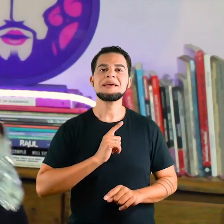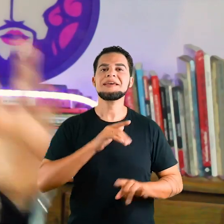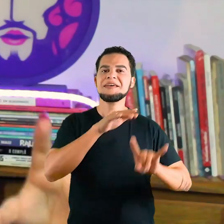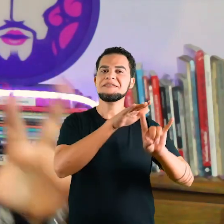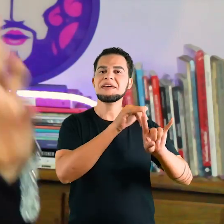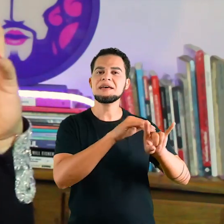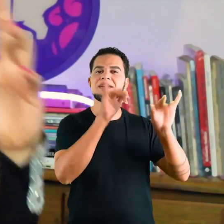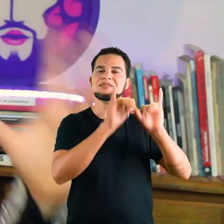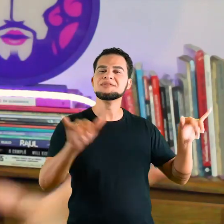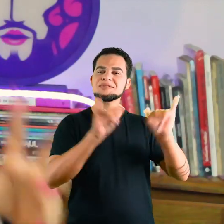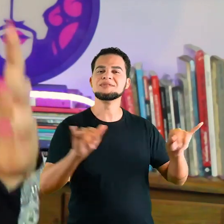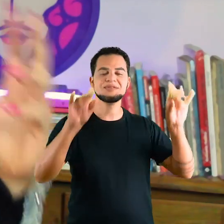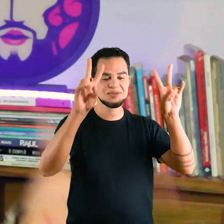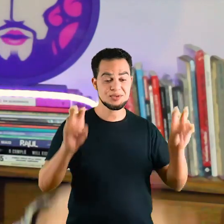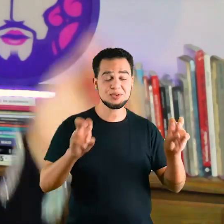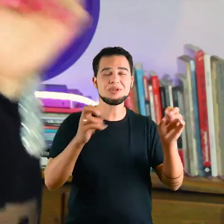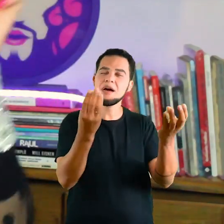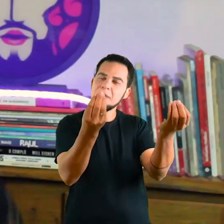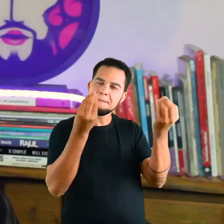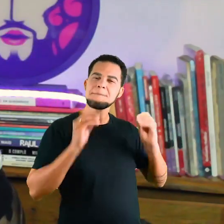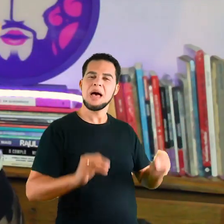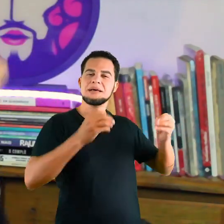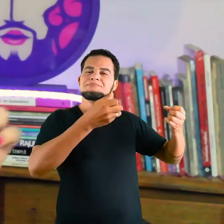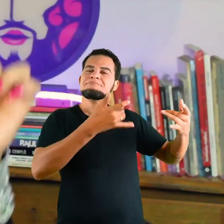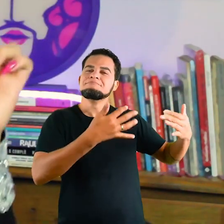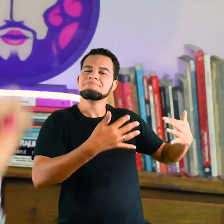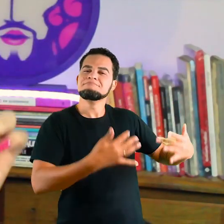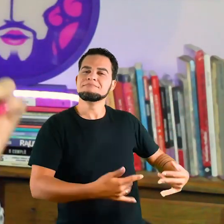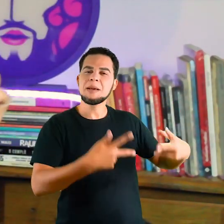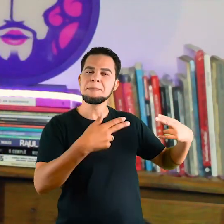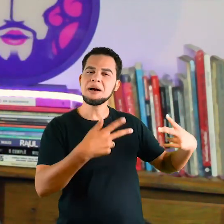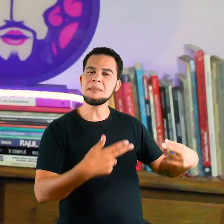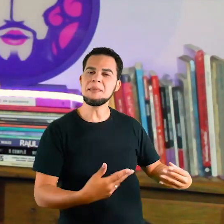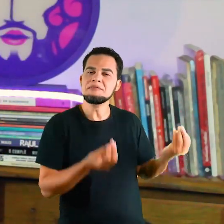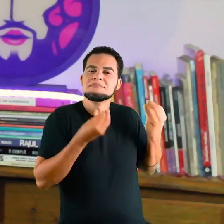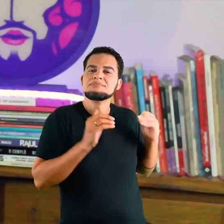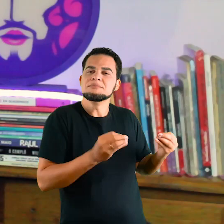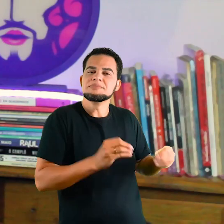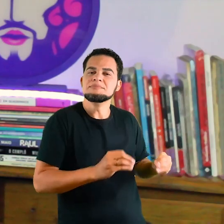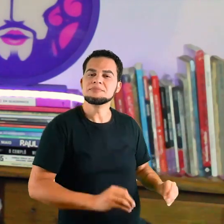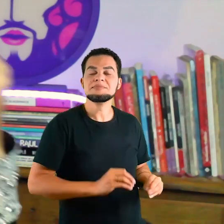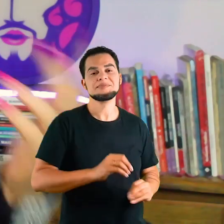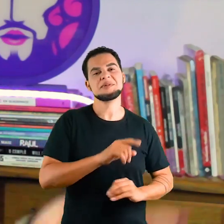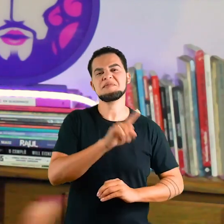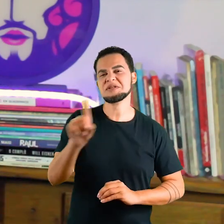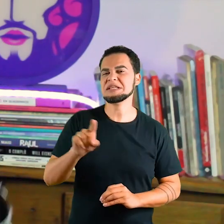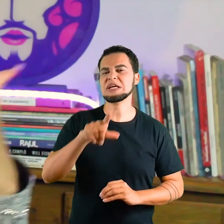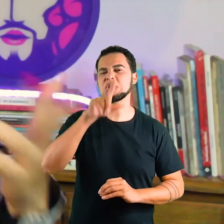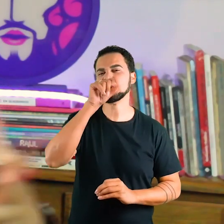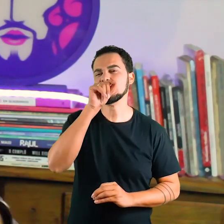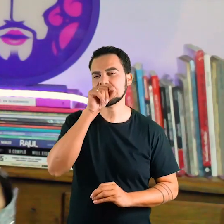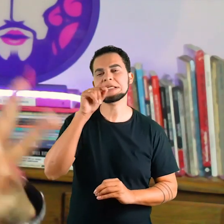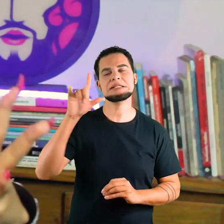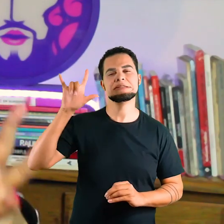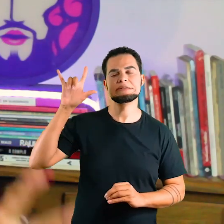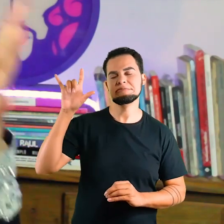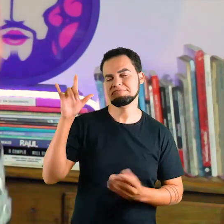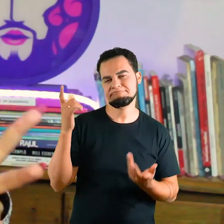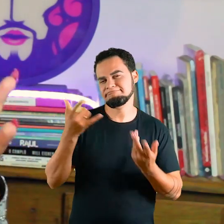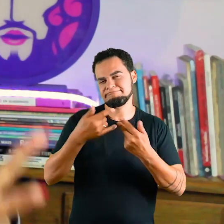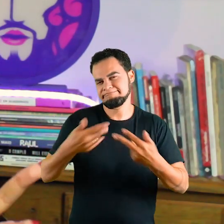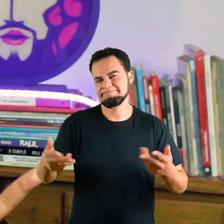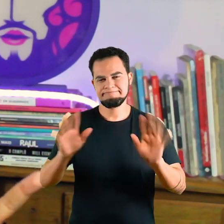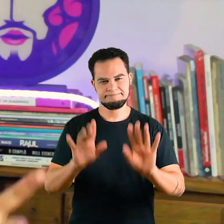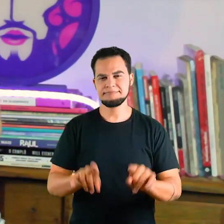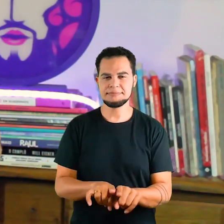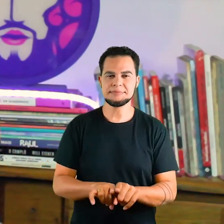veganos divulgadores sobre o assunto, eu deixarei aqui na descrição do canal abaixo para vocês. Eles estão no Twitter, no Instagram também. Espero